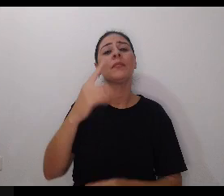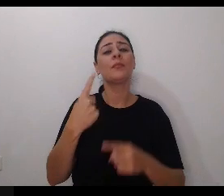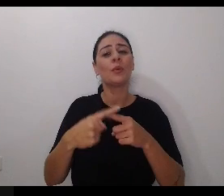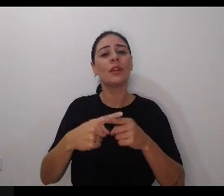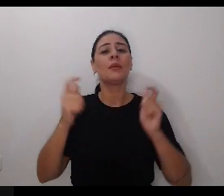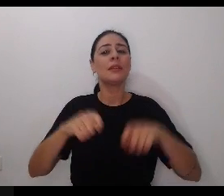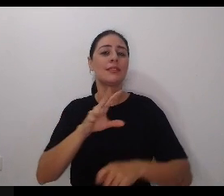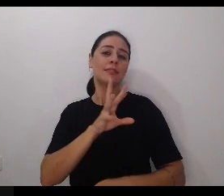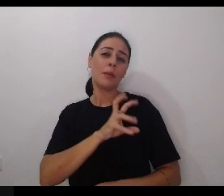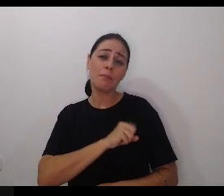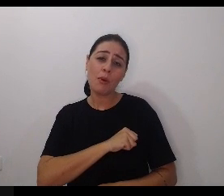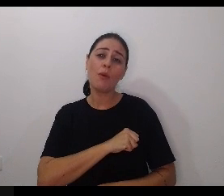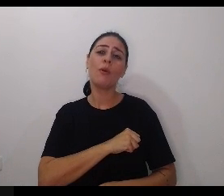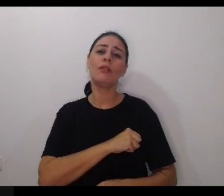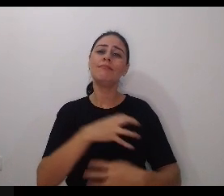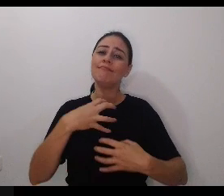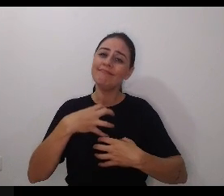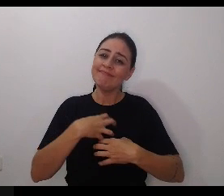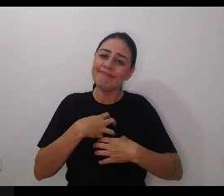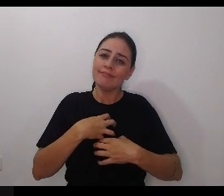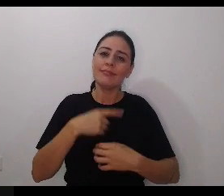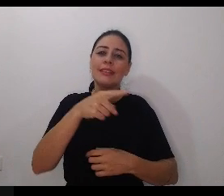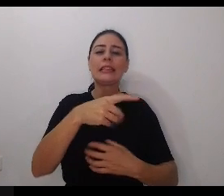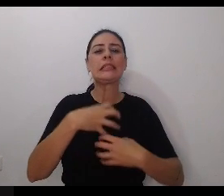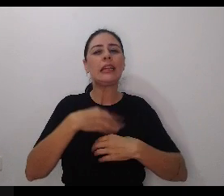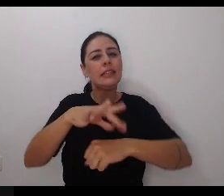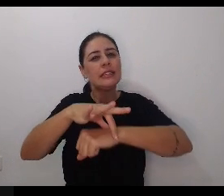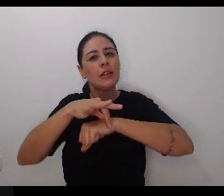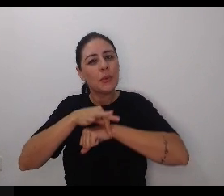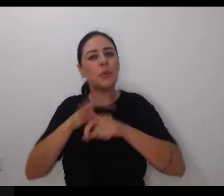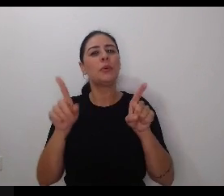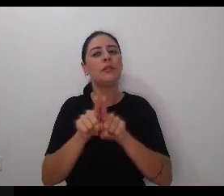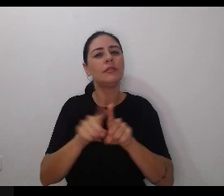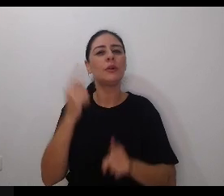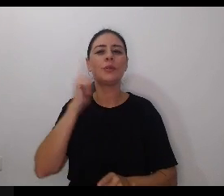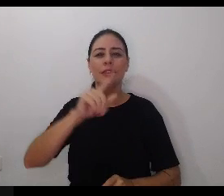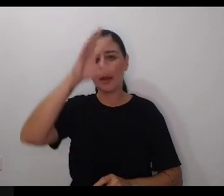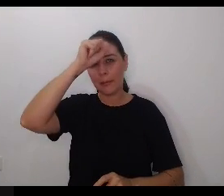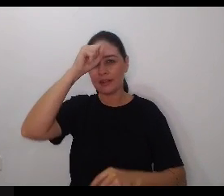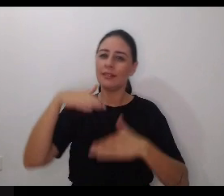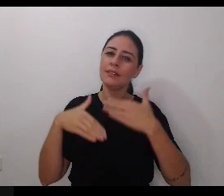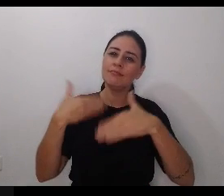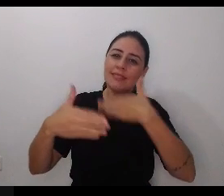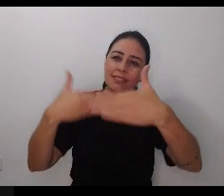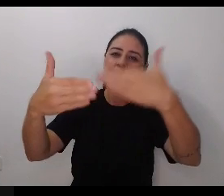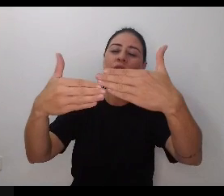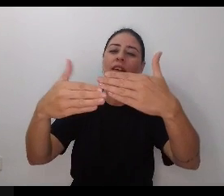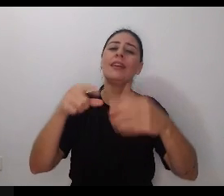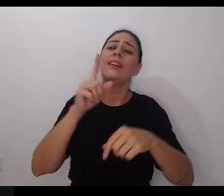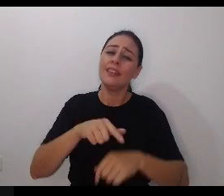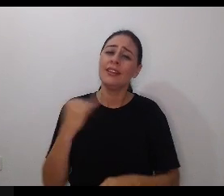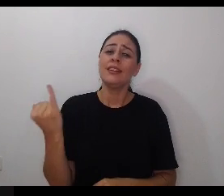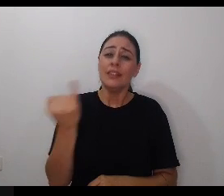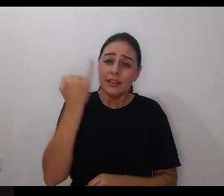vida e as crianças mais ainda, né? As crianças precisam de amor, de afeto, de interações para se sentirem seguras e